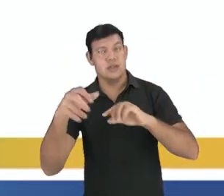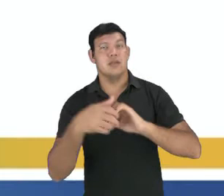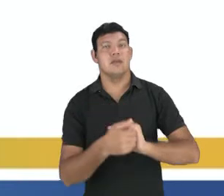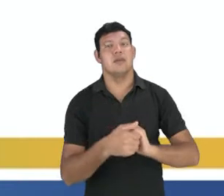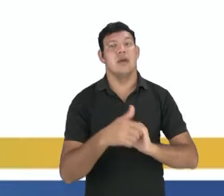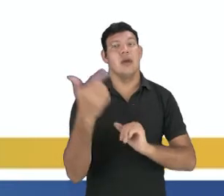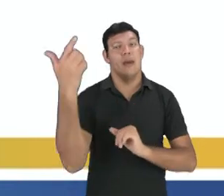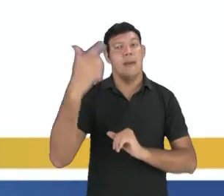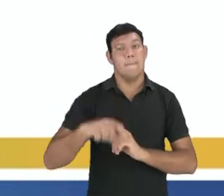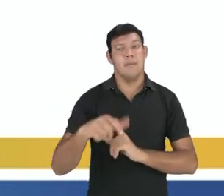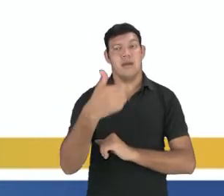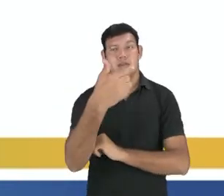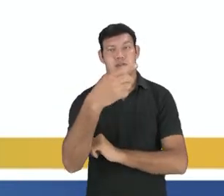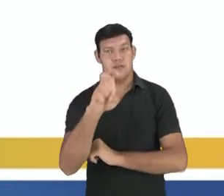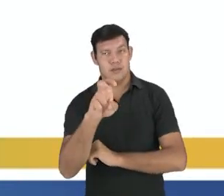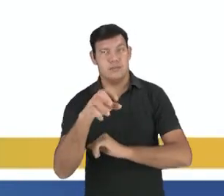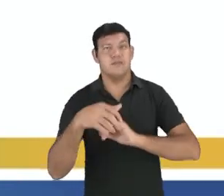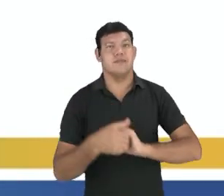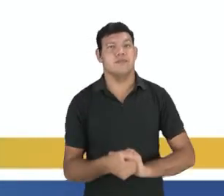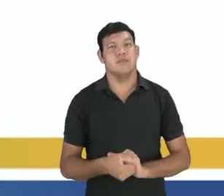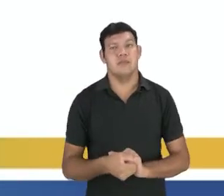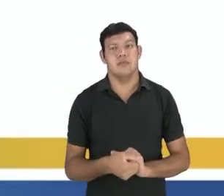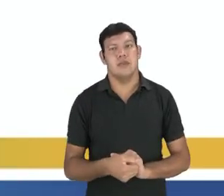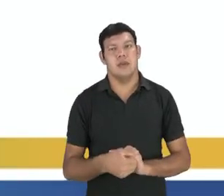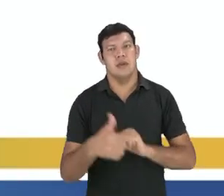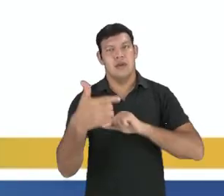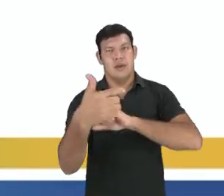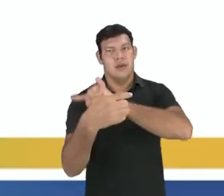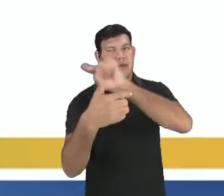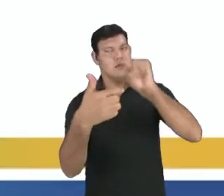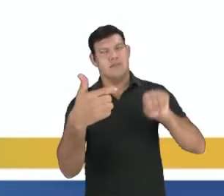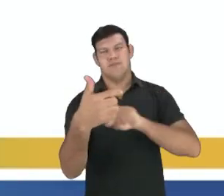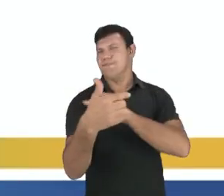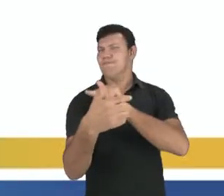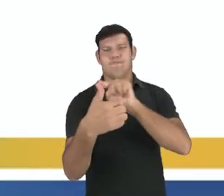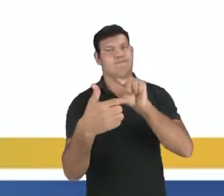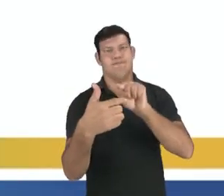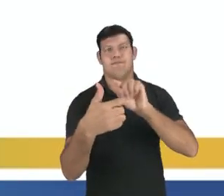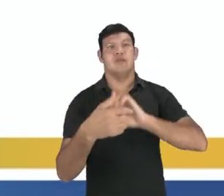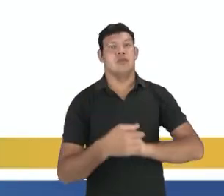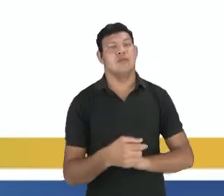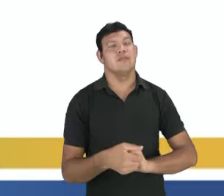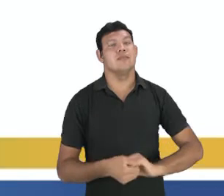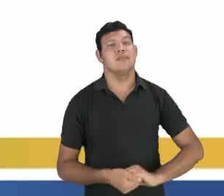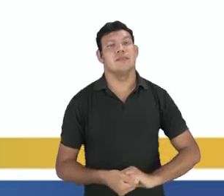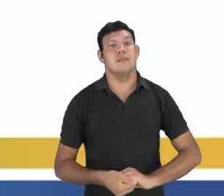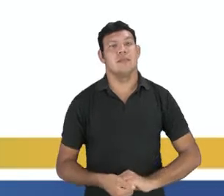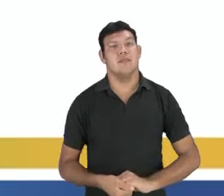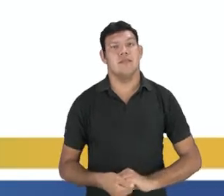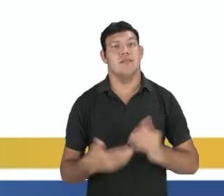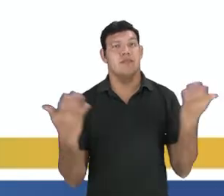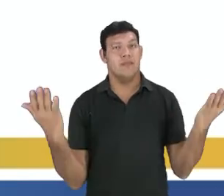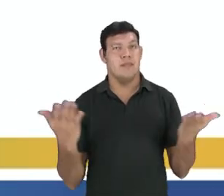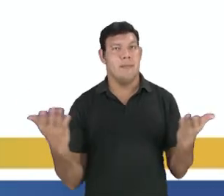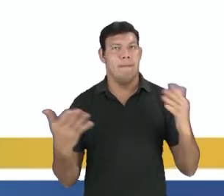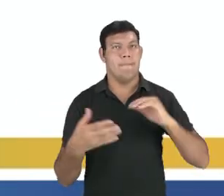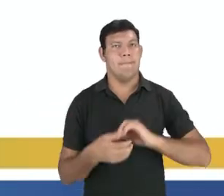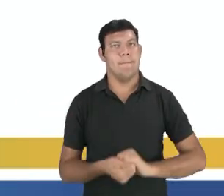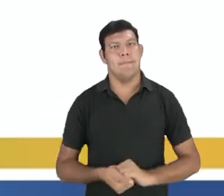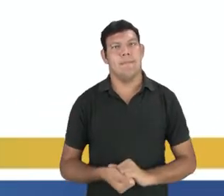vou repetir. Ok? Então eu não vou marcar esse 2 porque ele não dividiu os dois números ao mesmo tempo, só o 10.